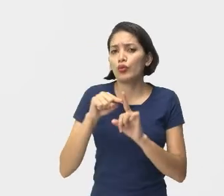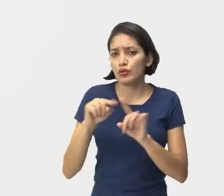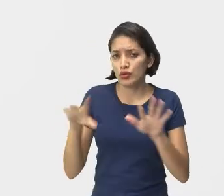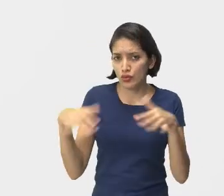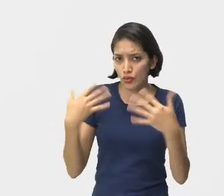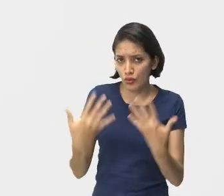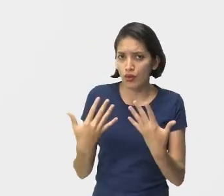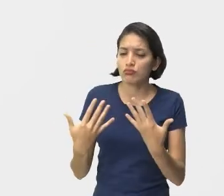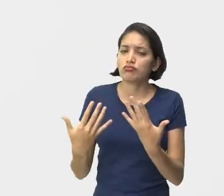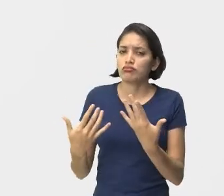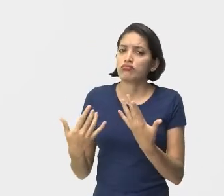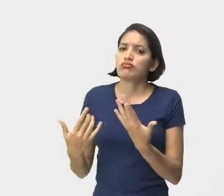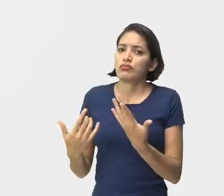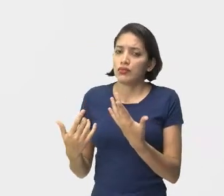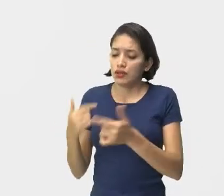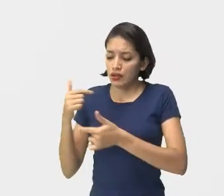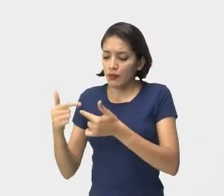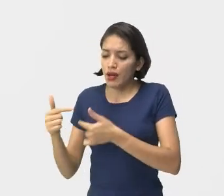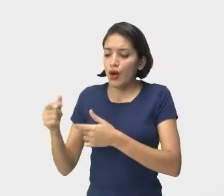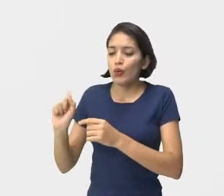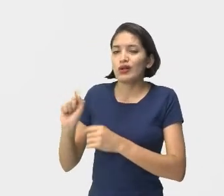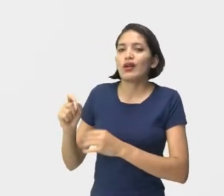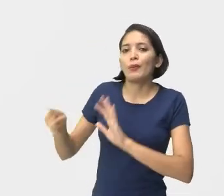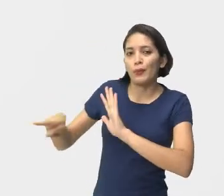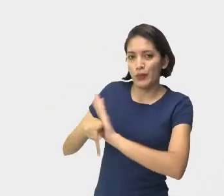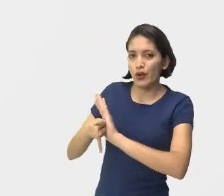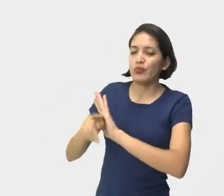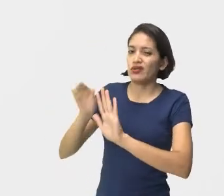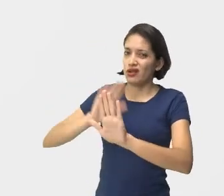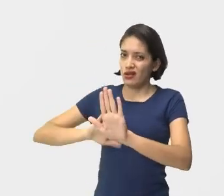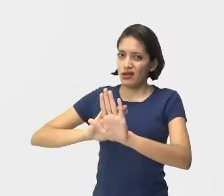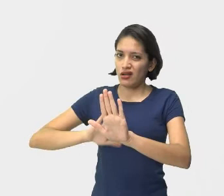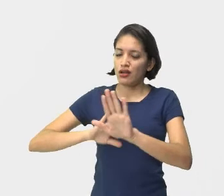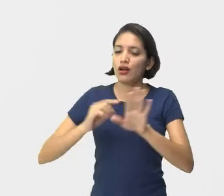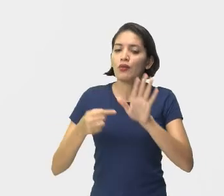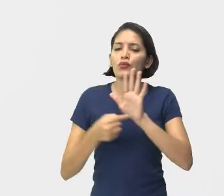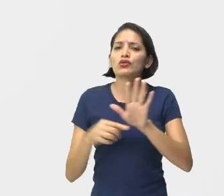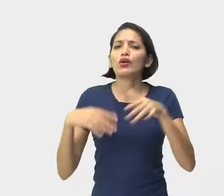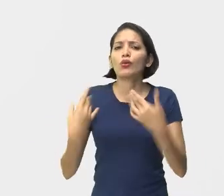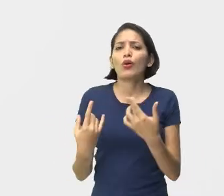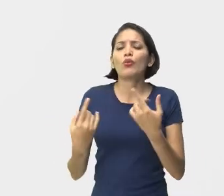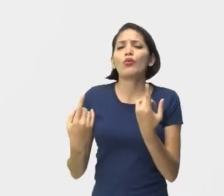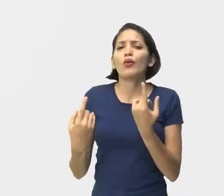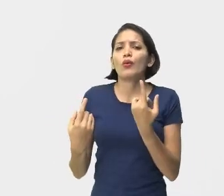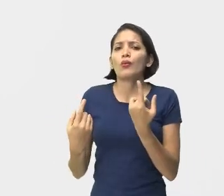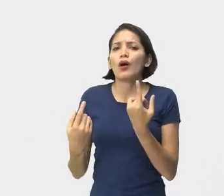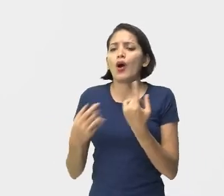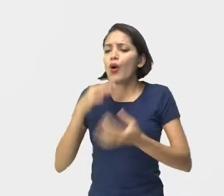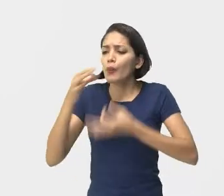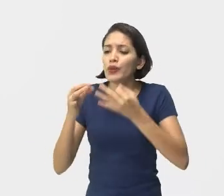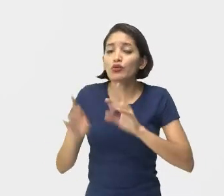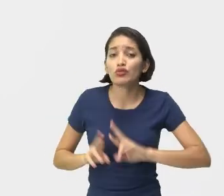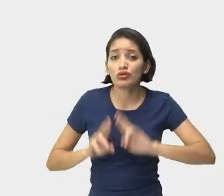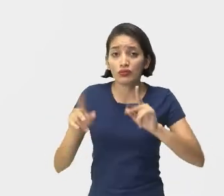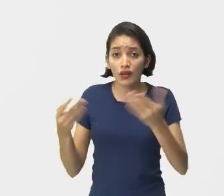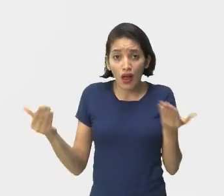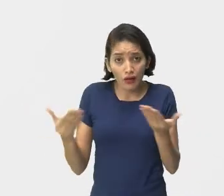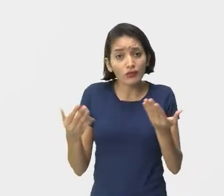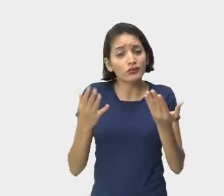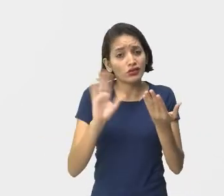de trabalhar o discurso não ideológico, que é o quê? Identificar essas distorções. Nós estamos fazendo aqui,